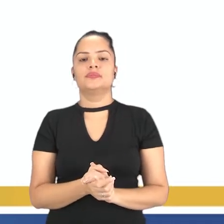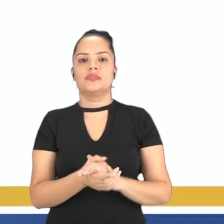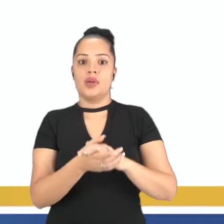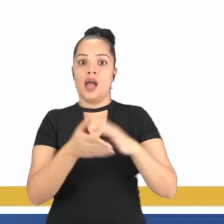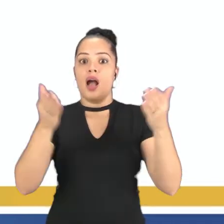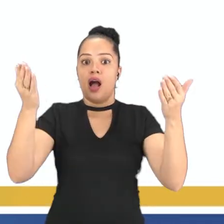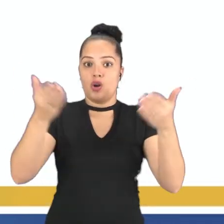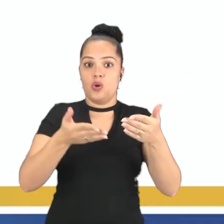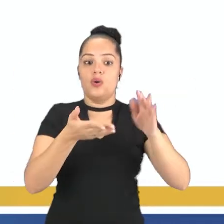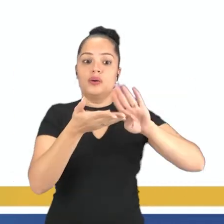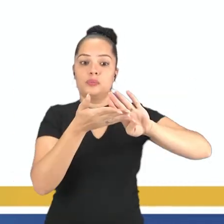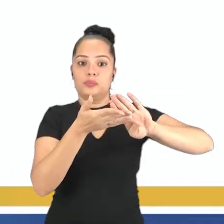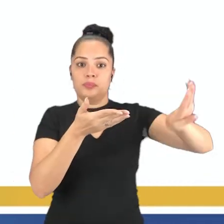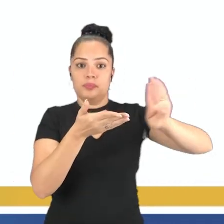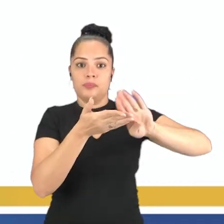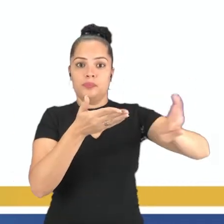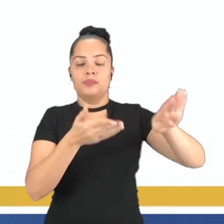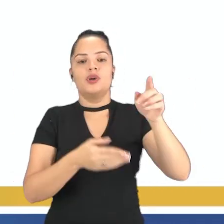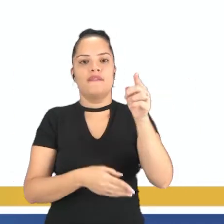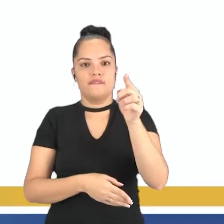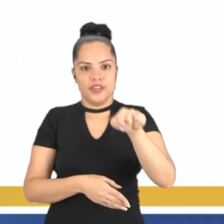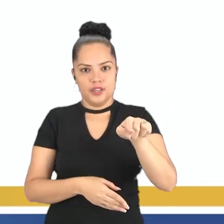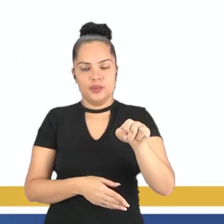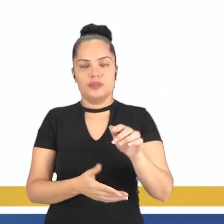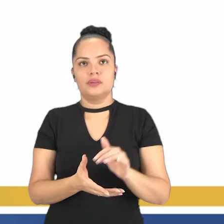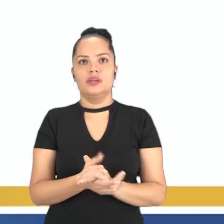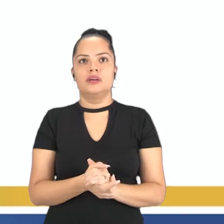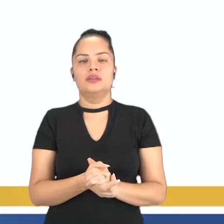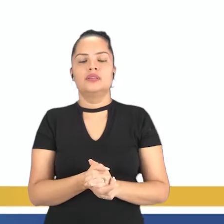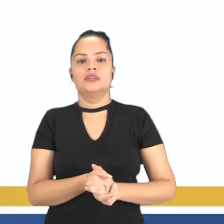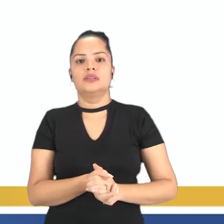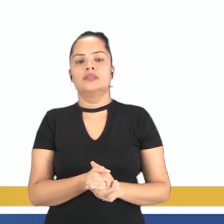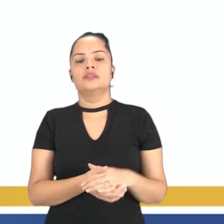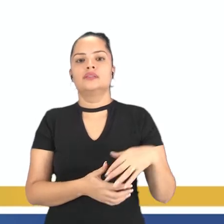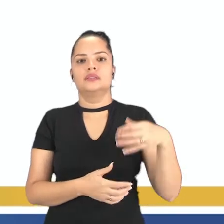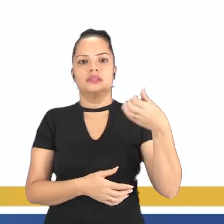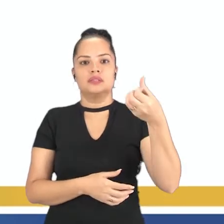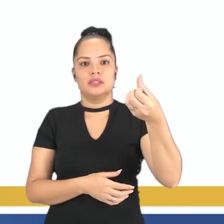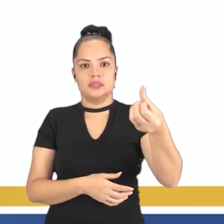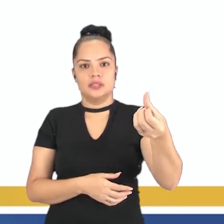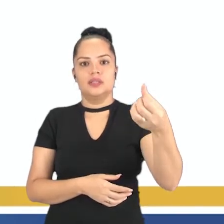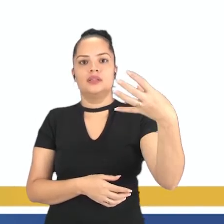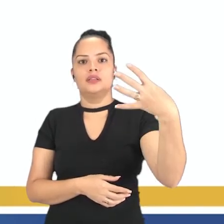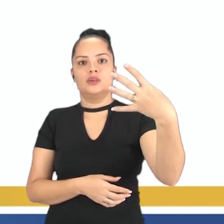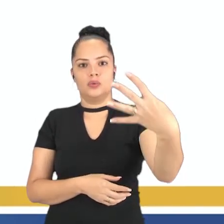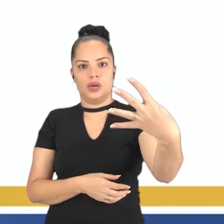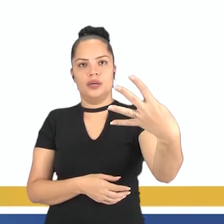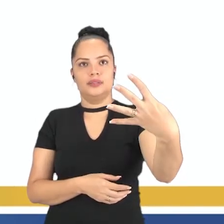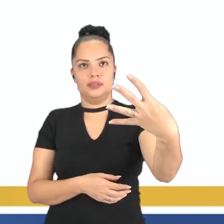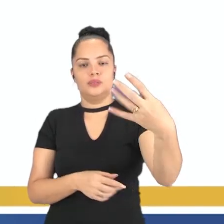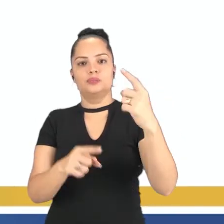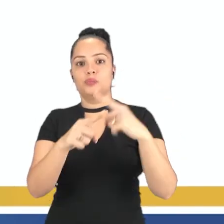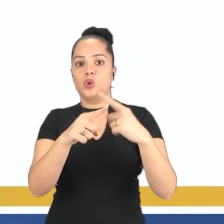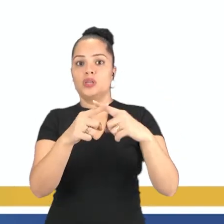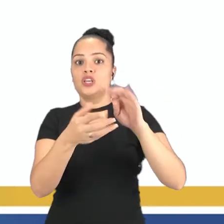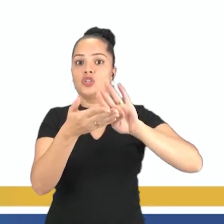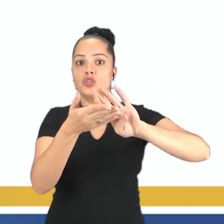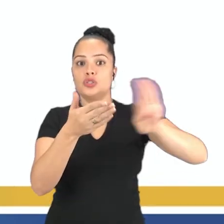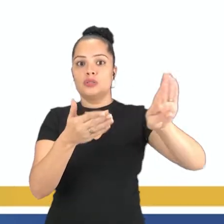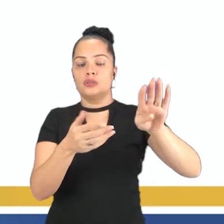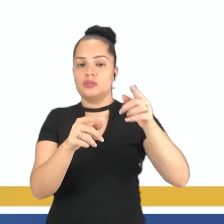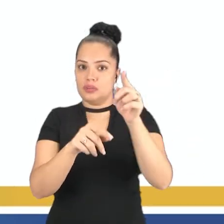a vírgula. Tirando a vírgula vai ficar o quê? 6,4 fica 64. 4,0